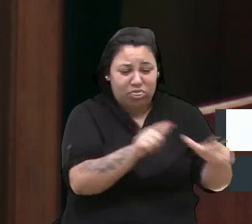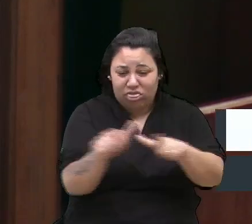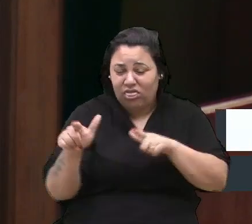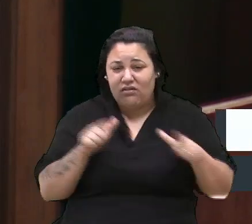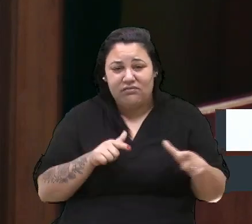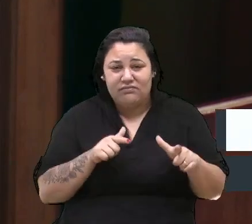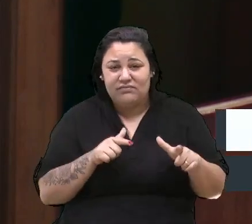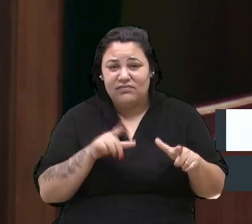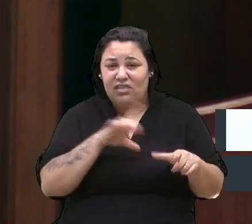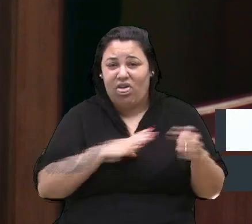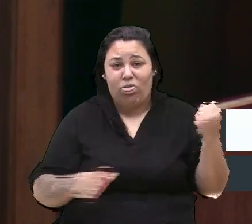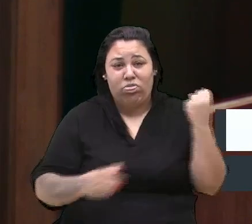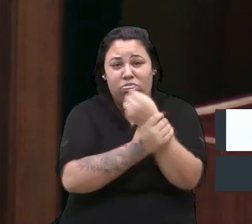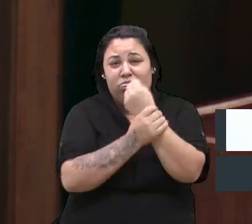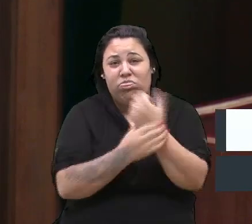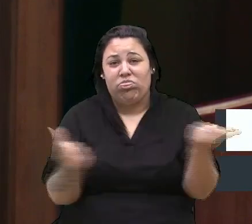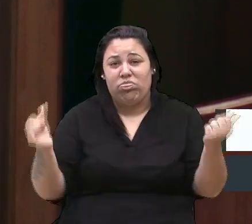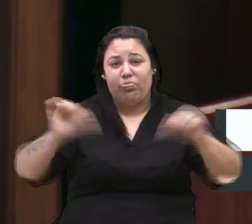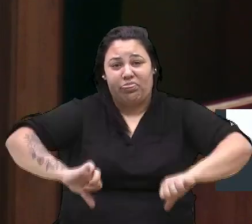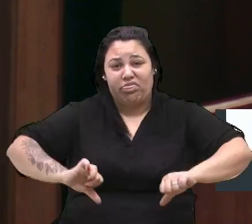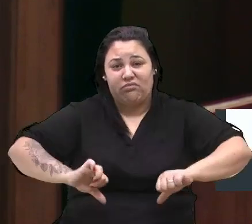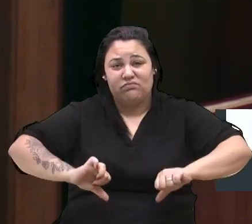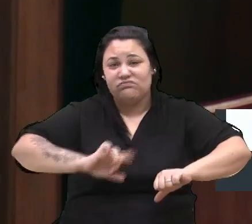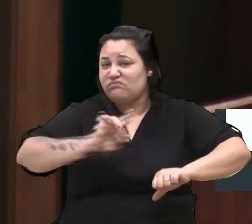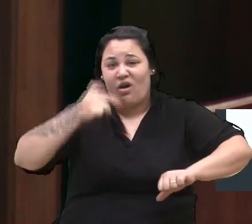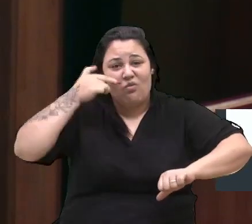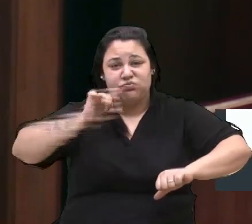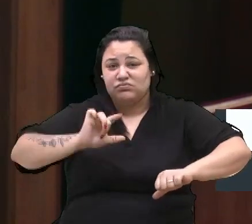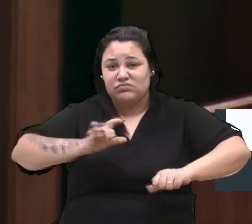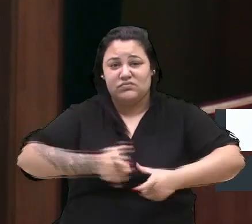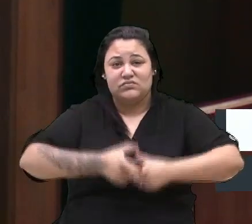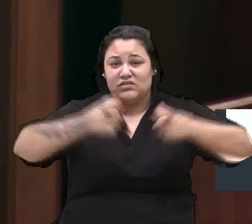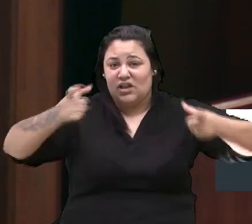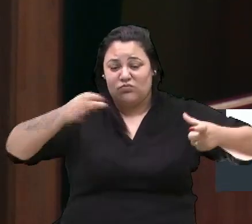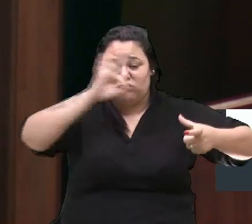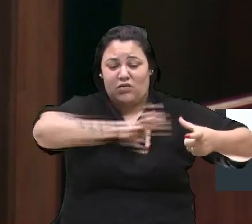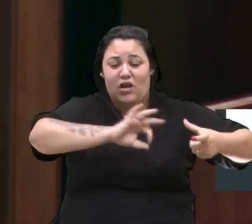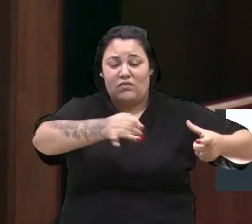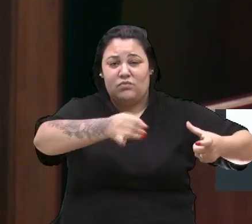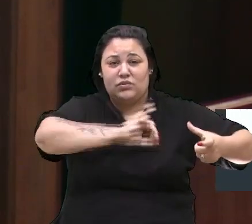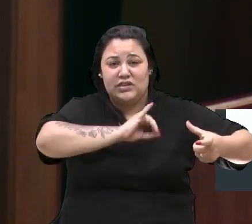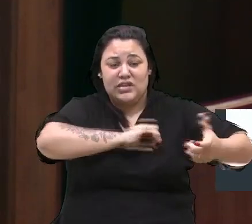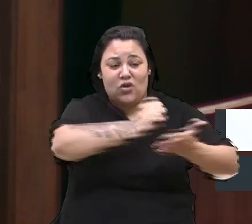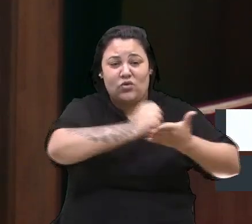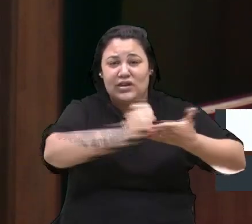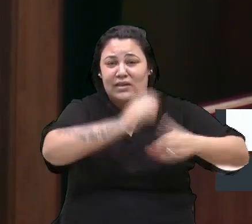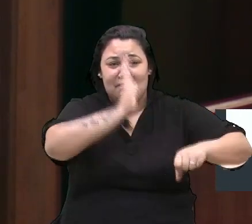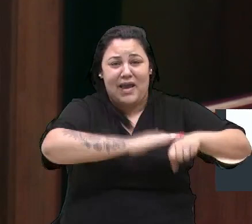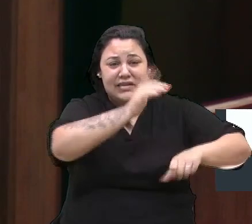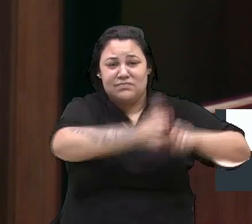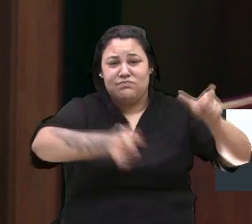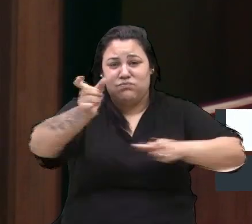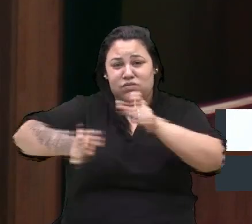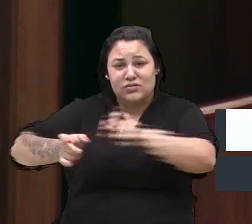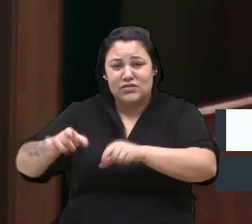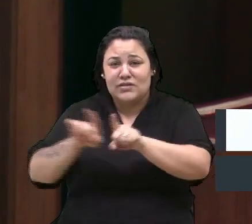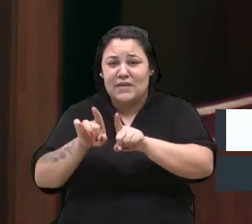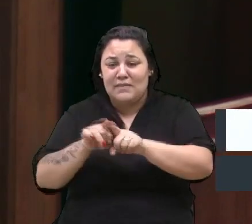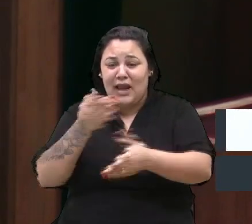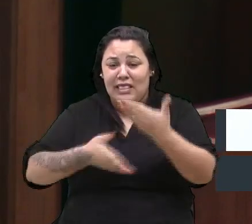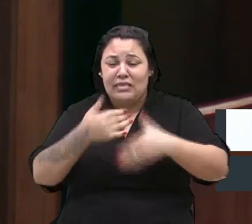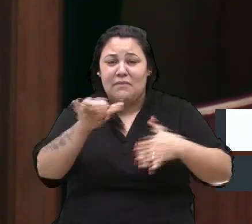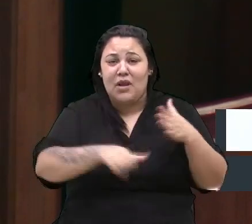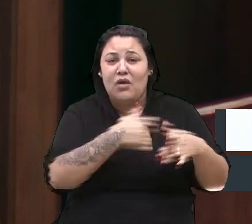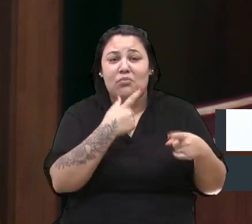uma segurança precária que não se consegue aumentar o efetivo da polícia para poder atender melhor o cidadão, porque diz que não